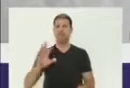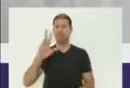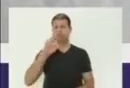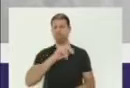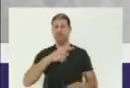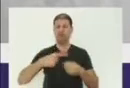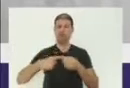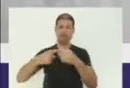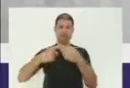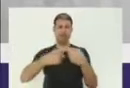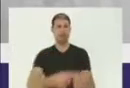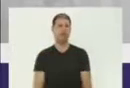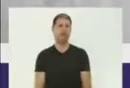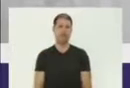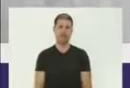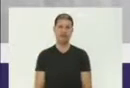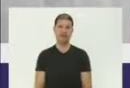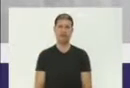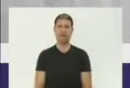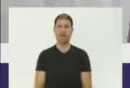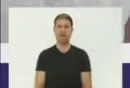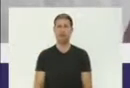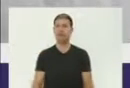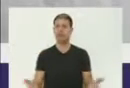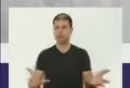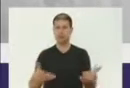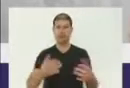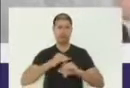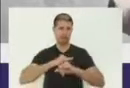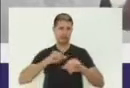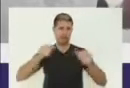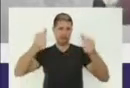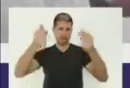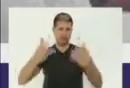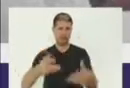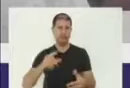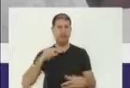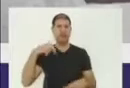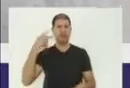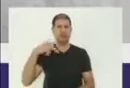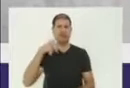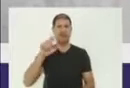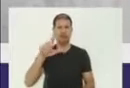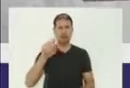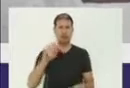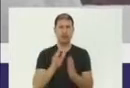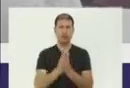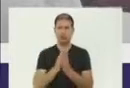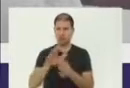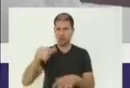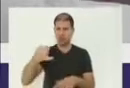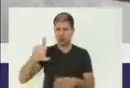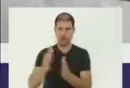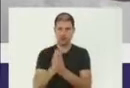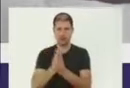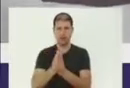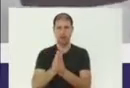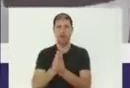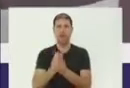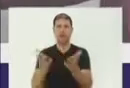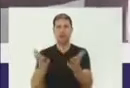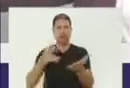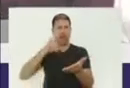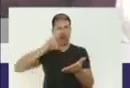municípios. Eu trago para vocês... vereador Léo, você se incomoda de me passar o celular, por favor? Eu gostaria de fazer a